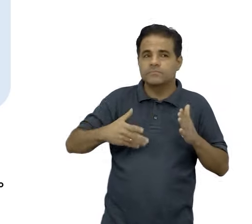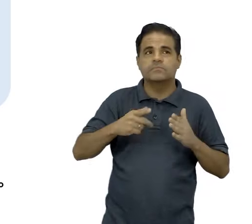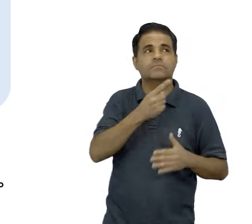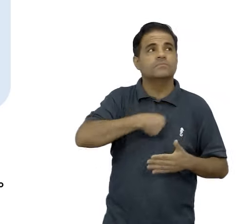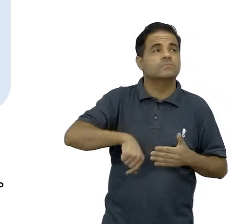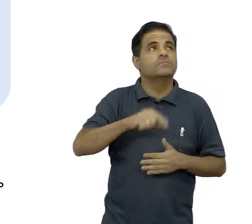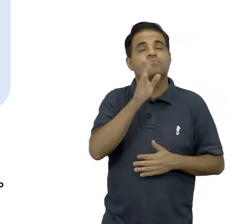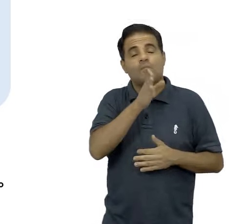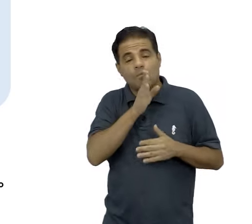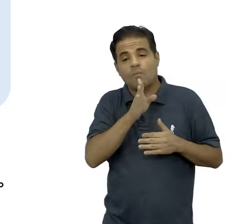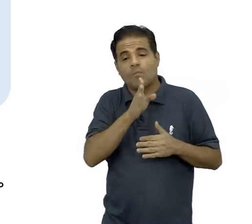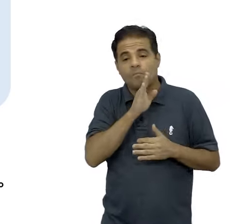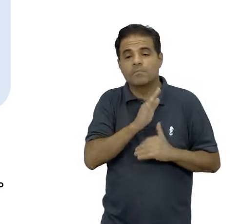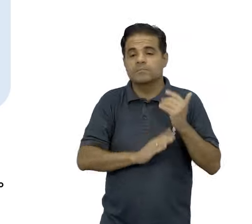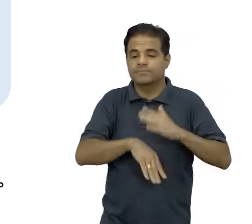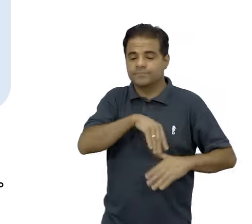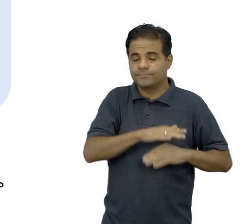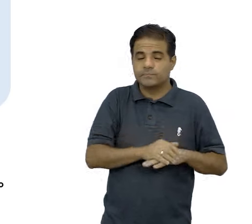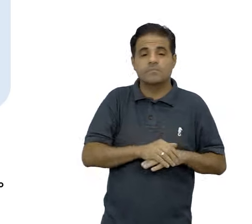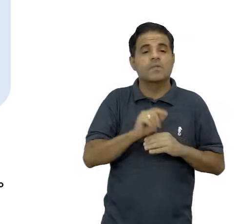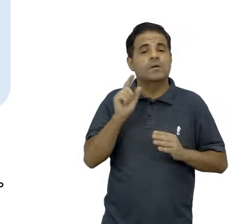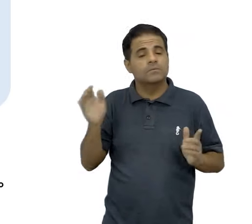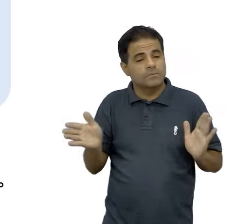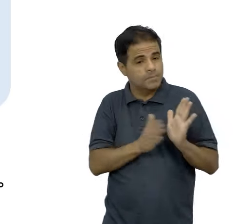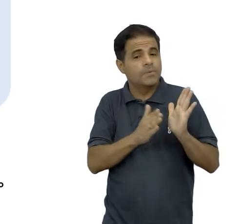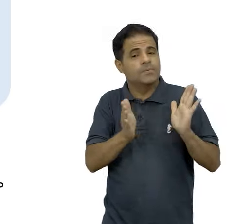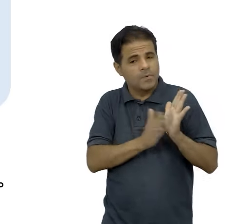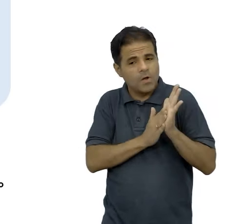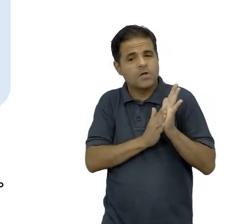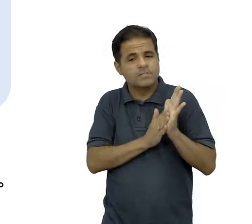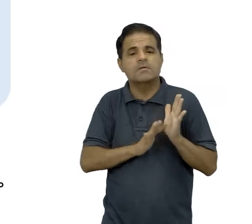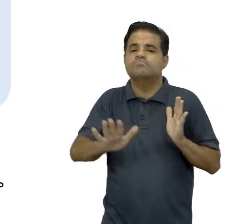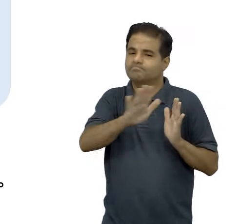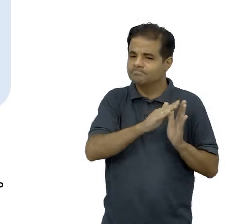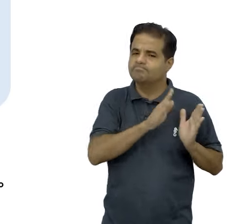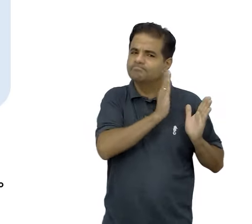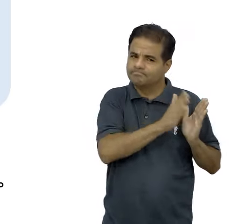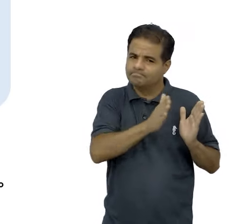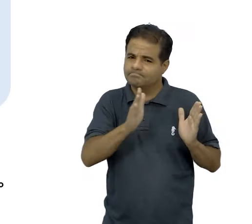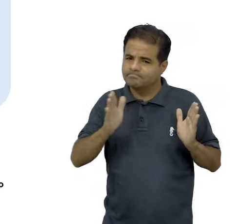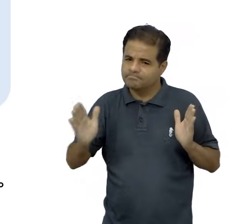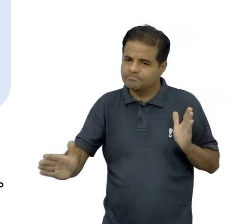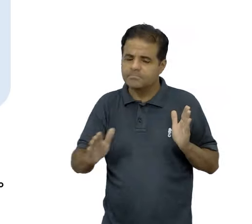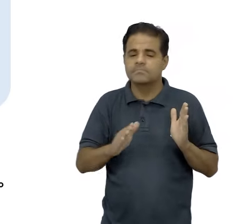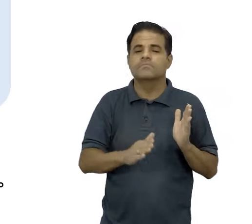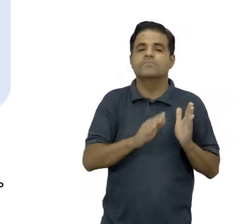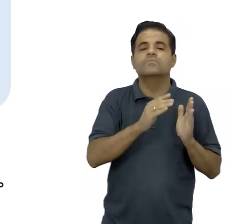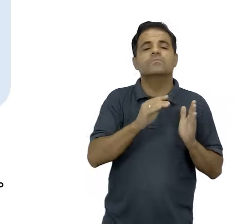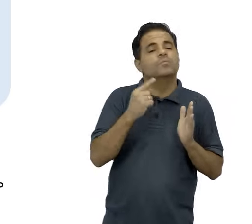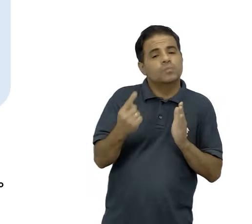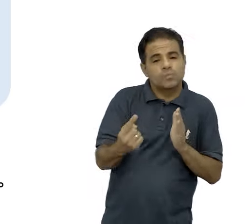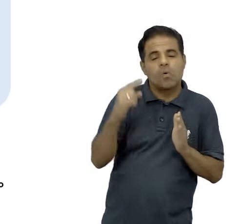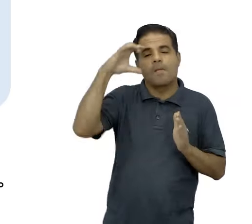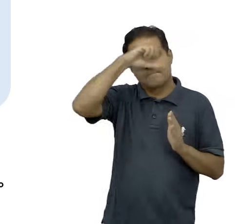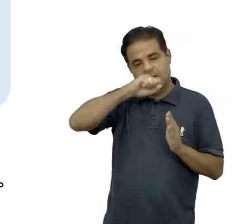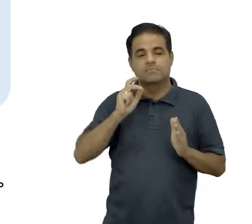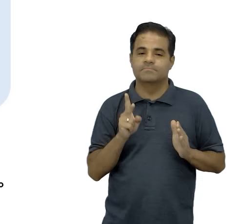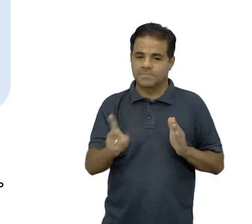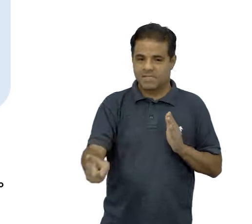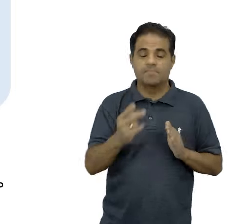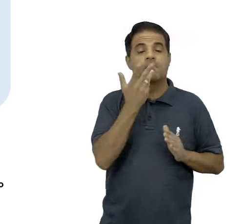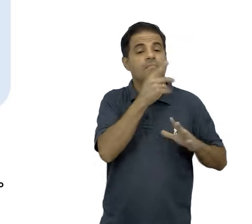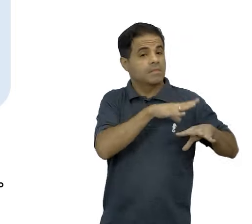e nós vamos conhecer as habilidades que estão propostas na sequência didática 1 do Aprender Sempre